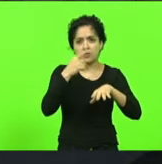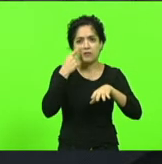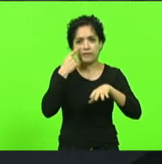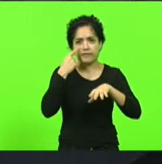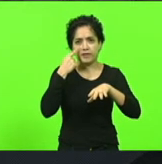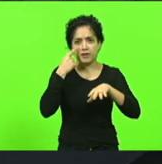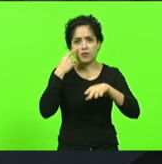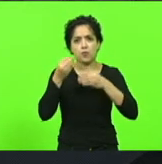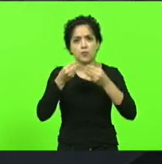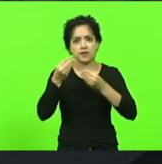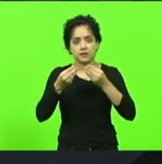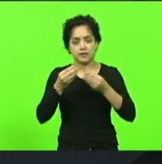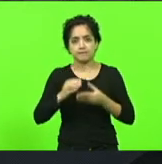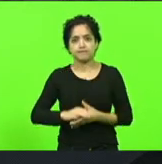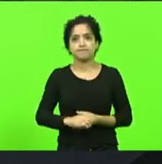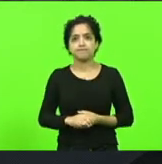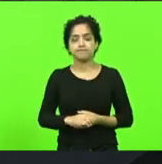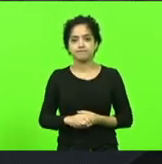vocês verem a obra ali.